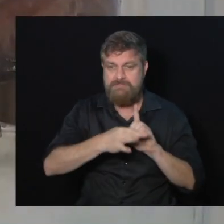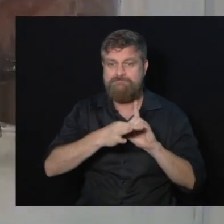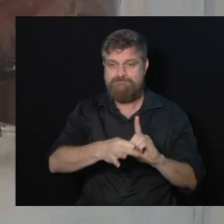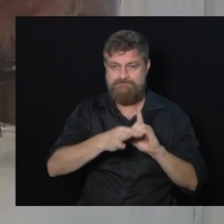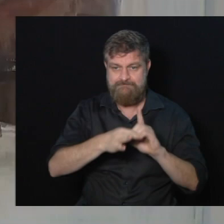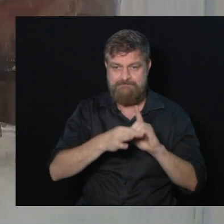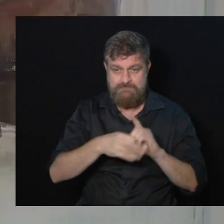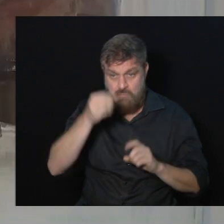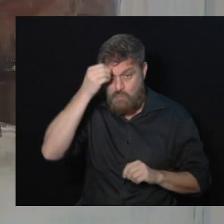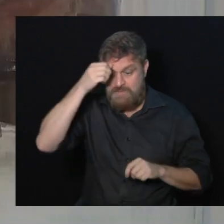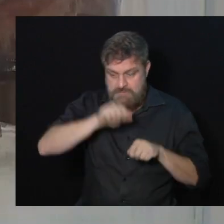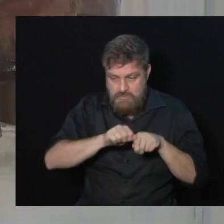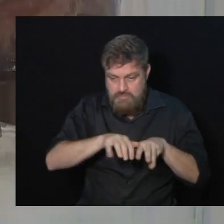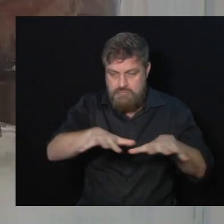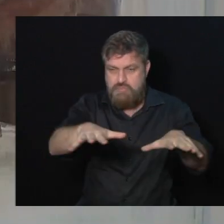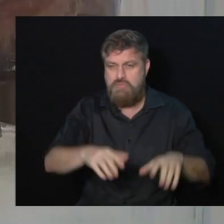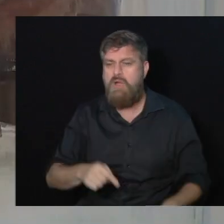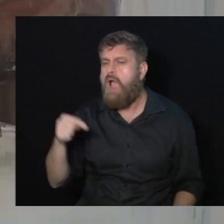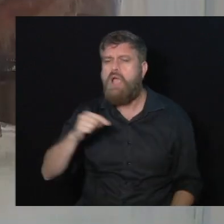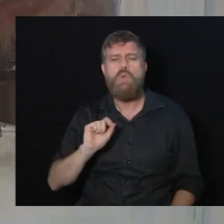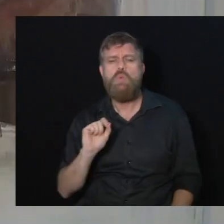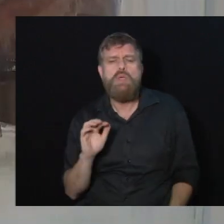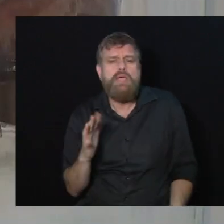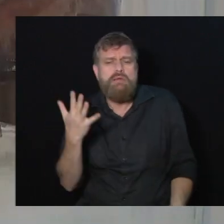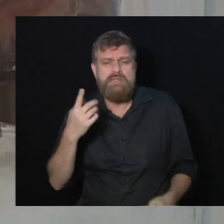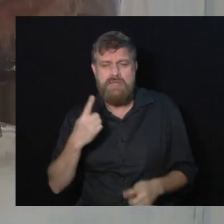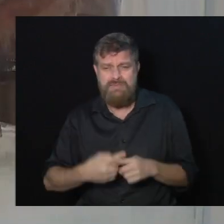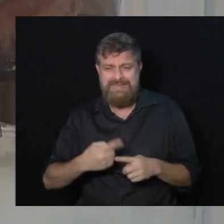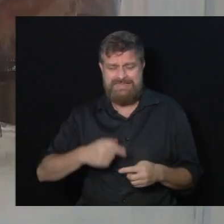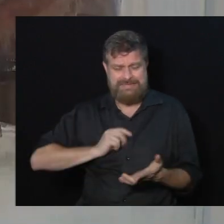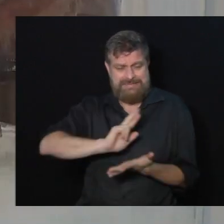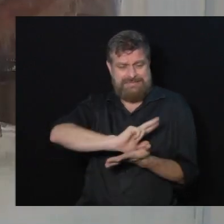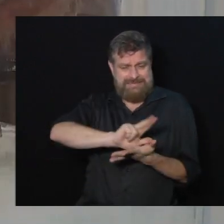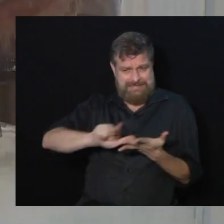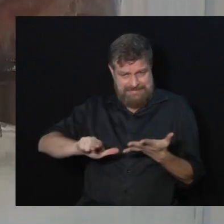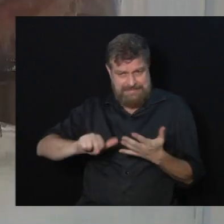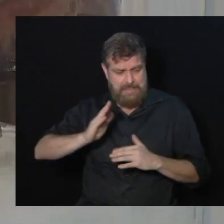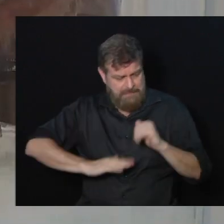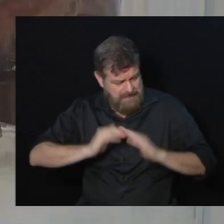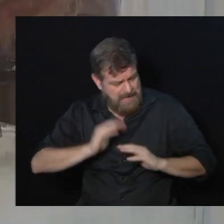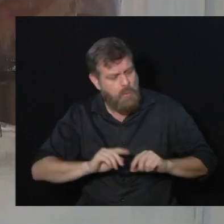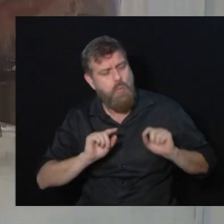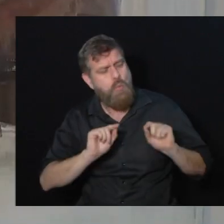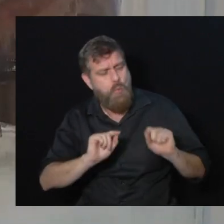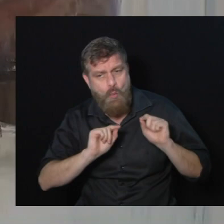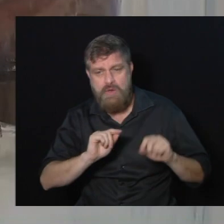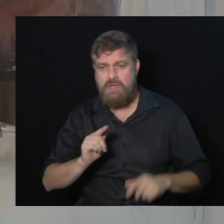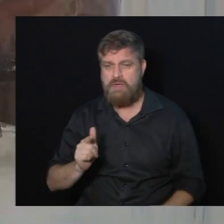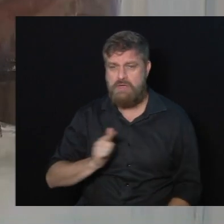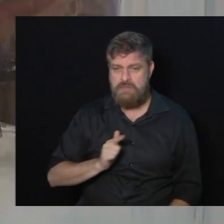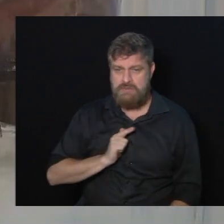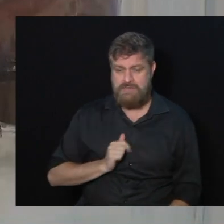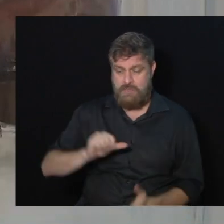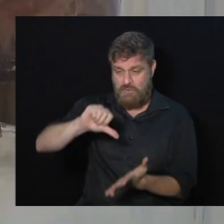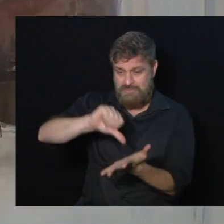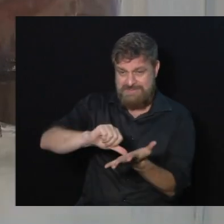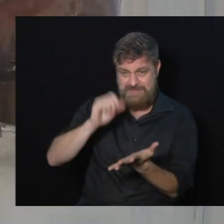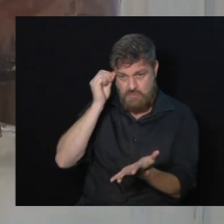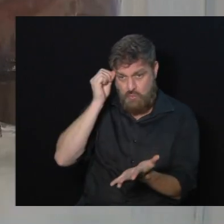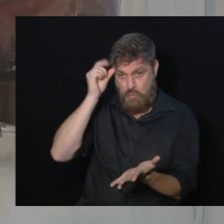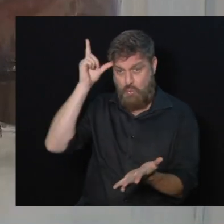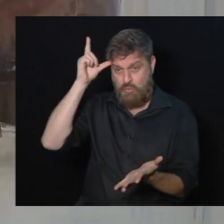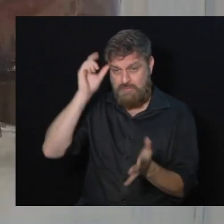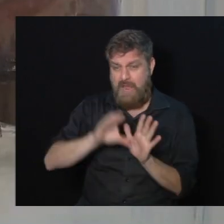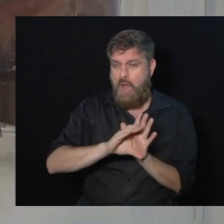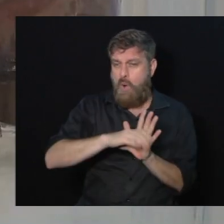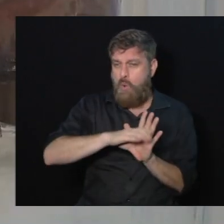dela. Quais as atividades que são oferecidas aqui? Porque são diversas, né? Sim. A gente trabalha com um conceito de centro cultural, é um conceito